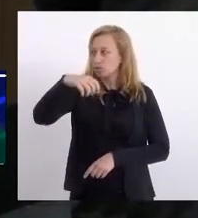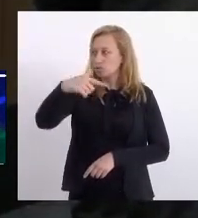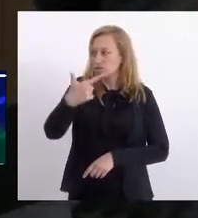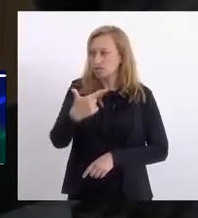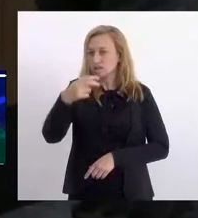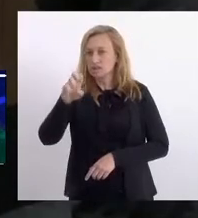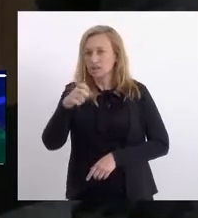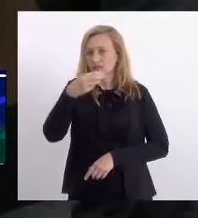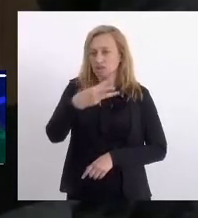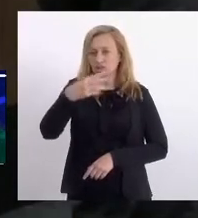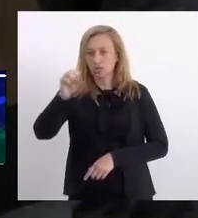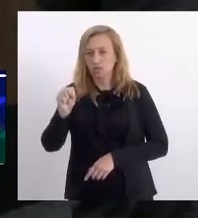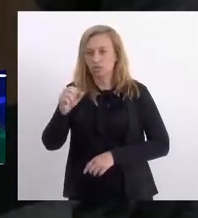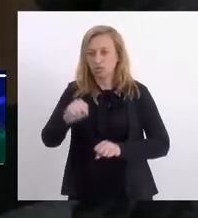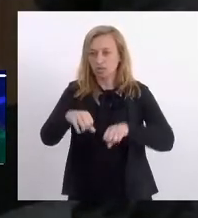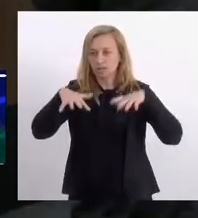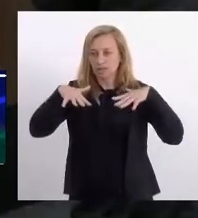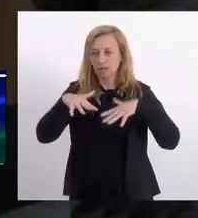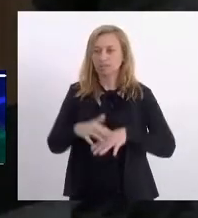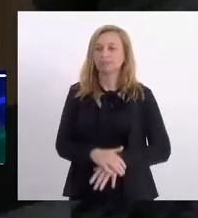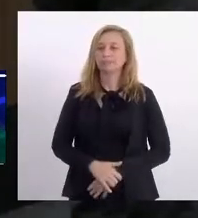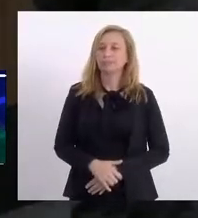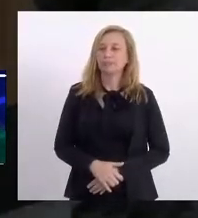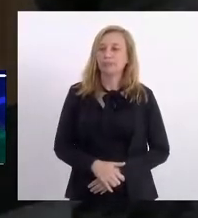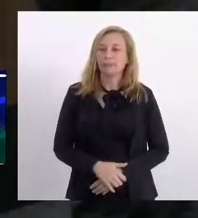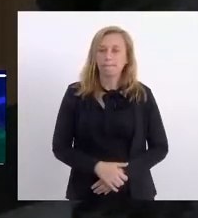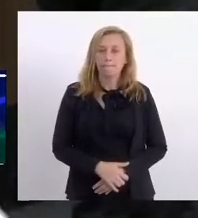25 e 38 de plenário.